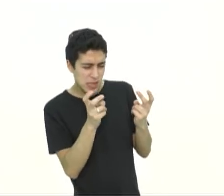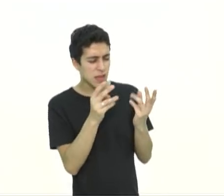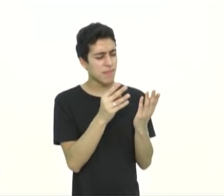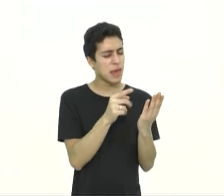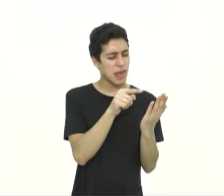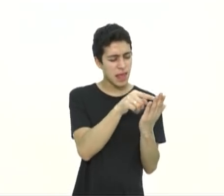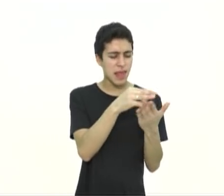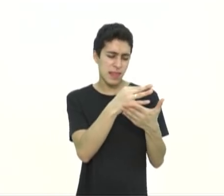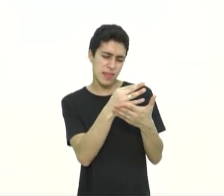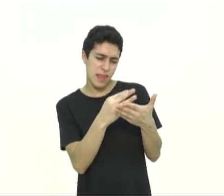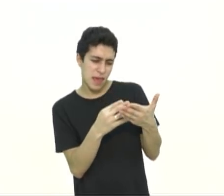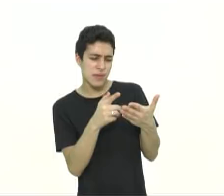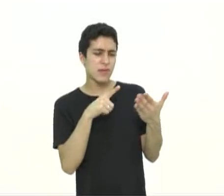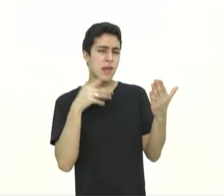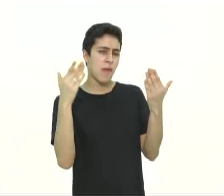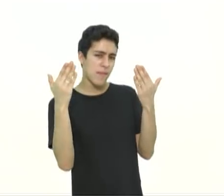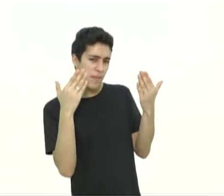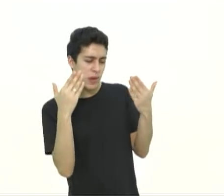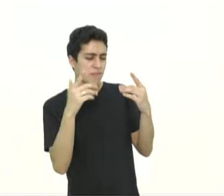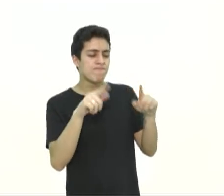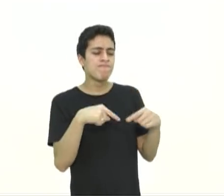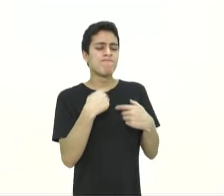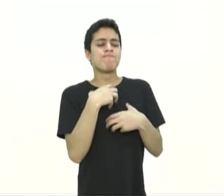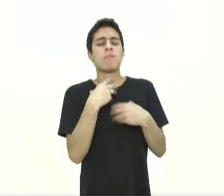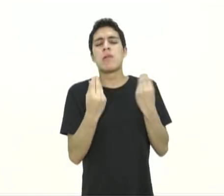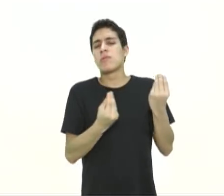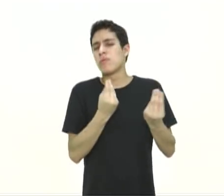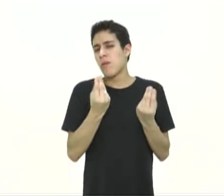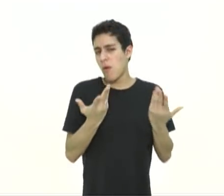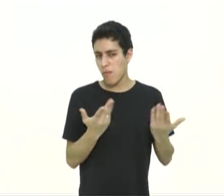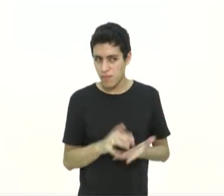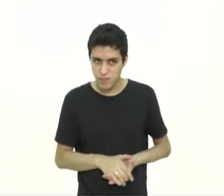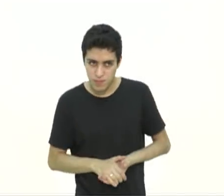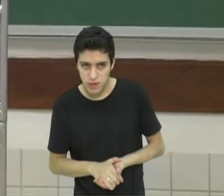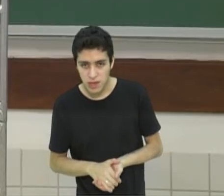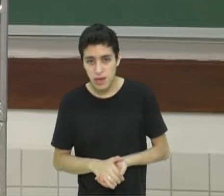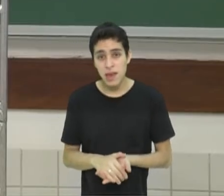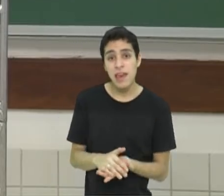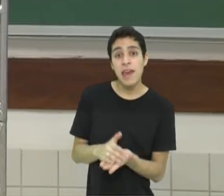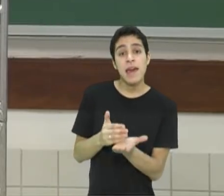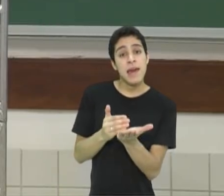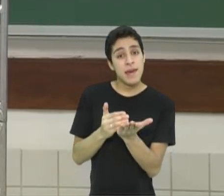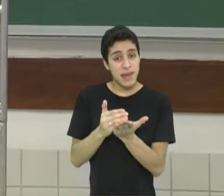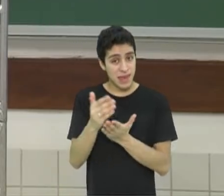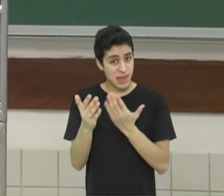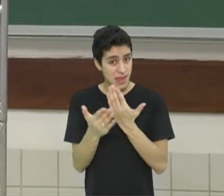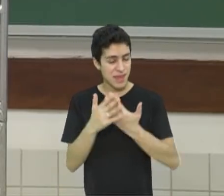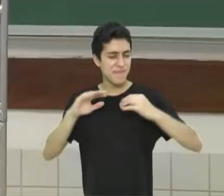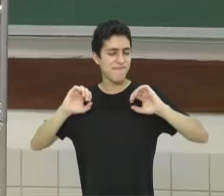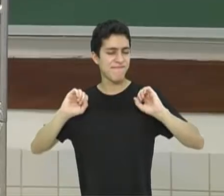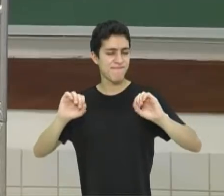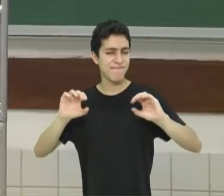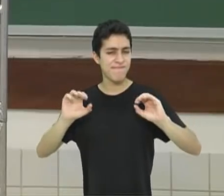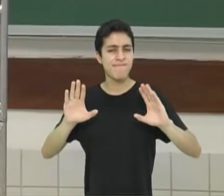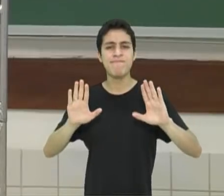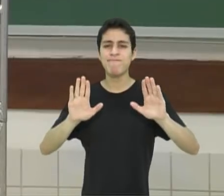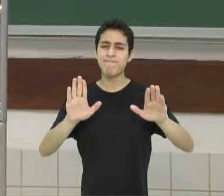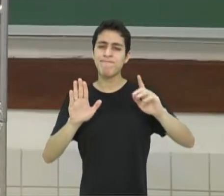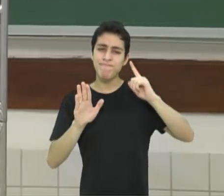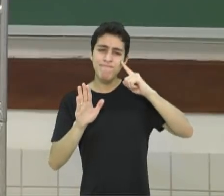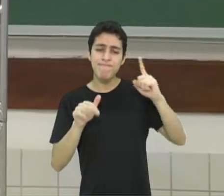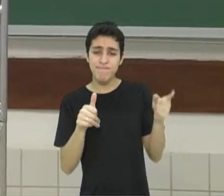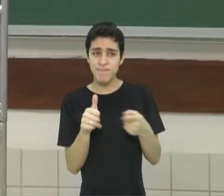produção de sentido que ela provoca. Para iniciarmos essa conversa, eu trouxe aqui para vocês